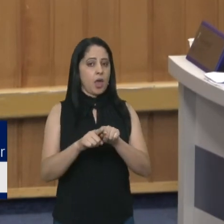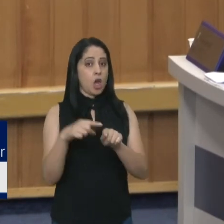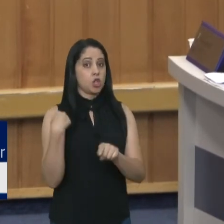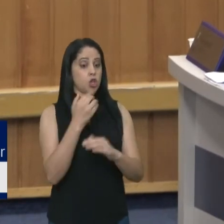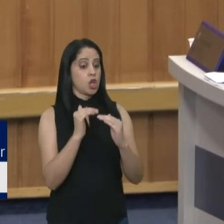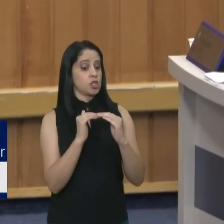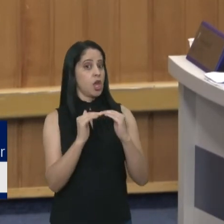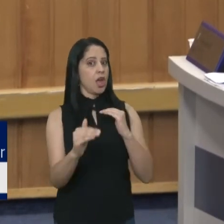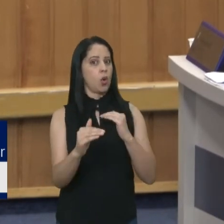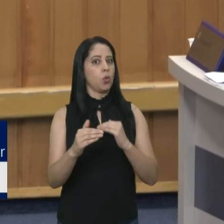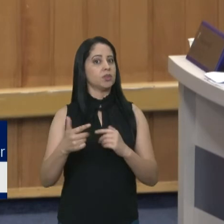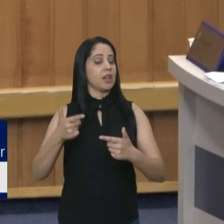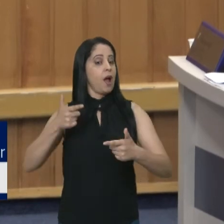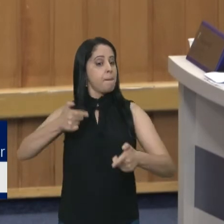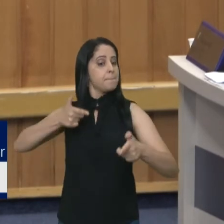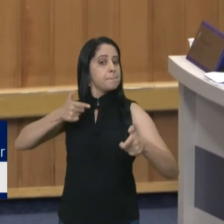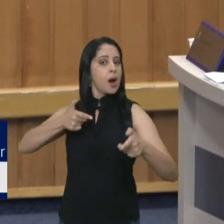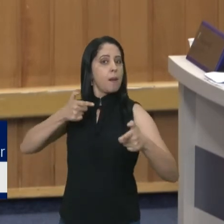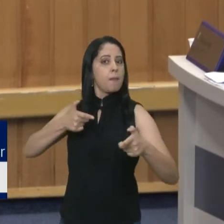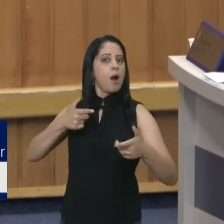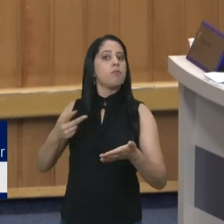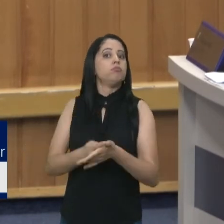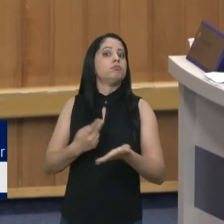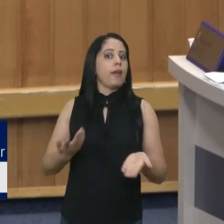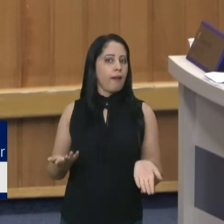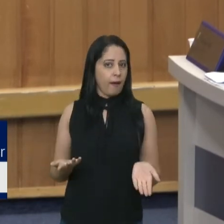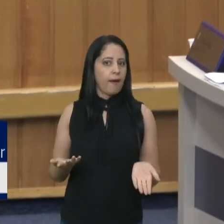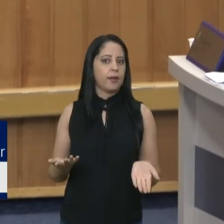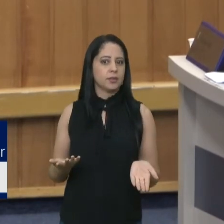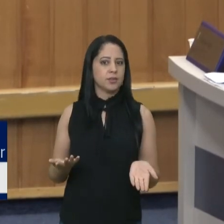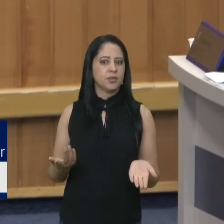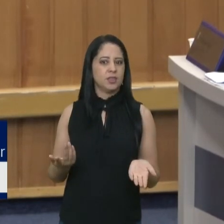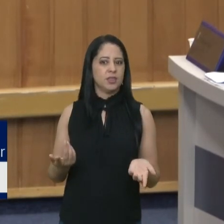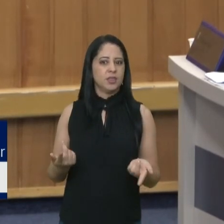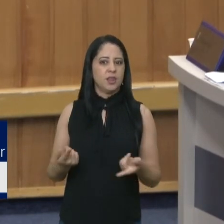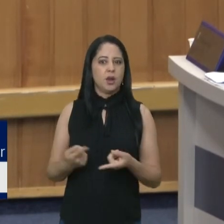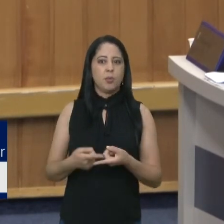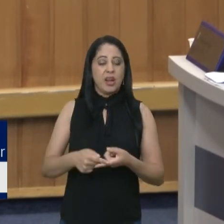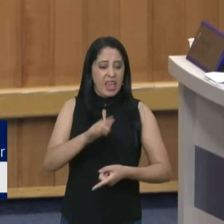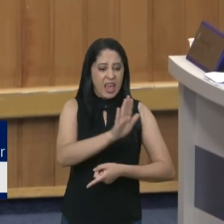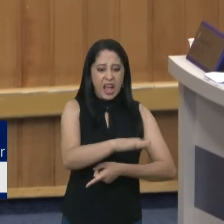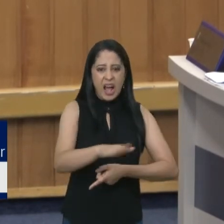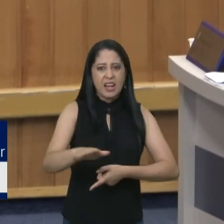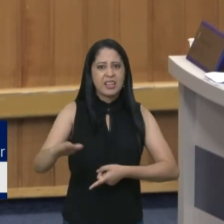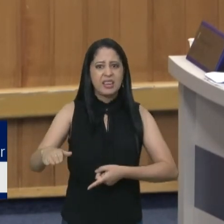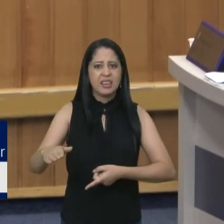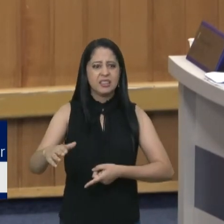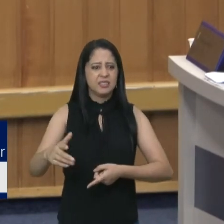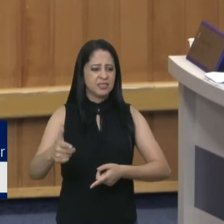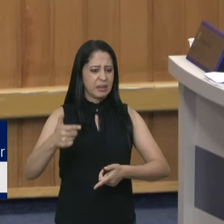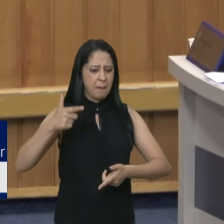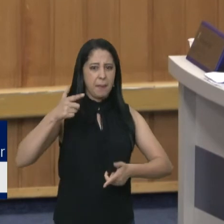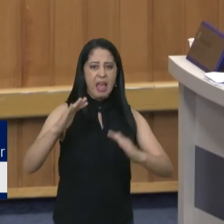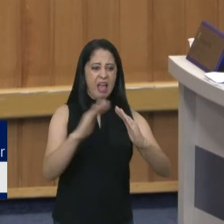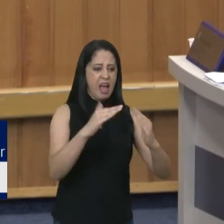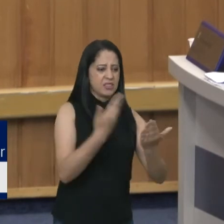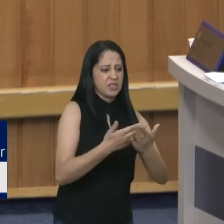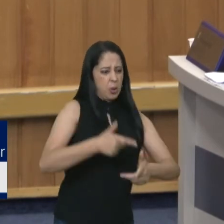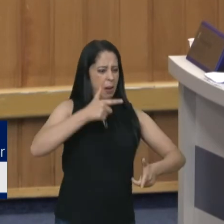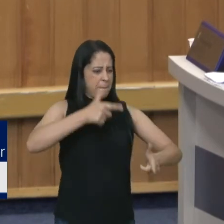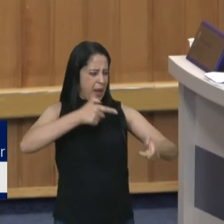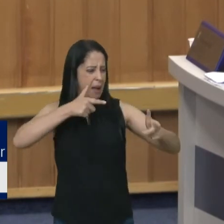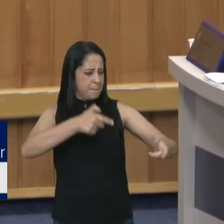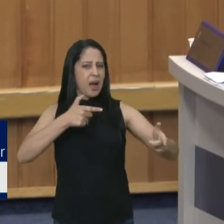uso de arma inadequadamente, com esse monte de crianças que têm sido mortas em escolas por liberação de